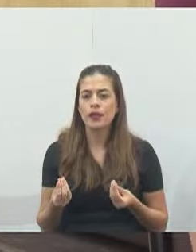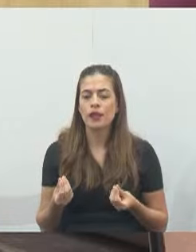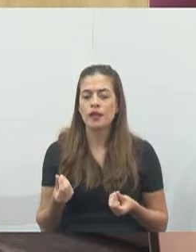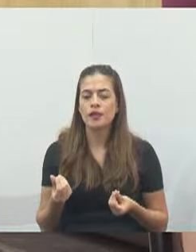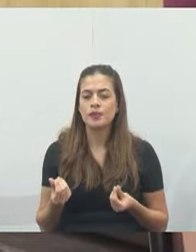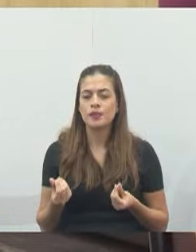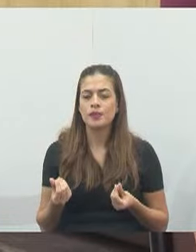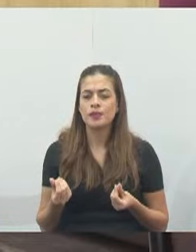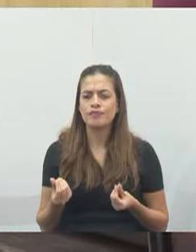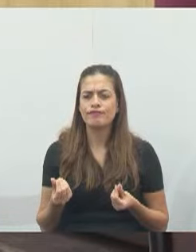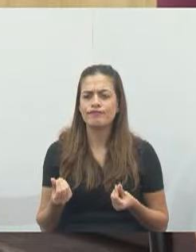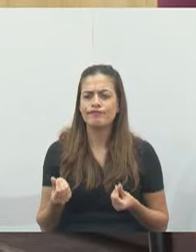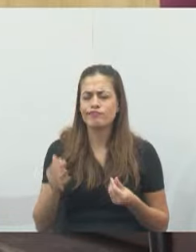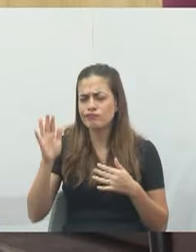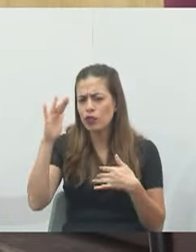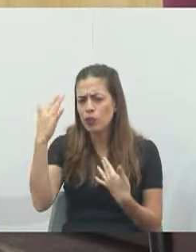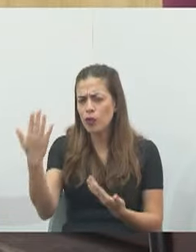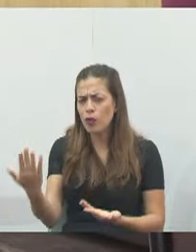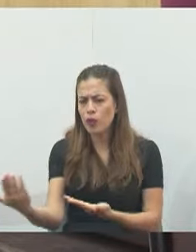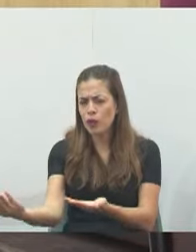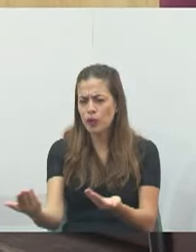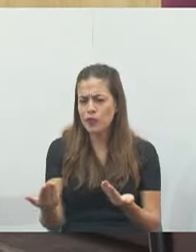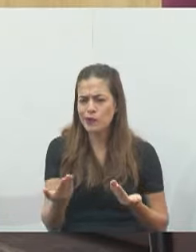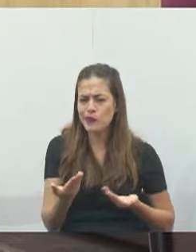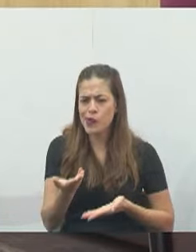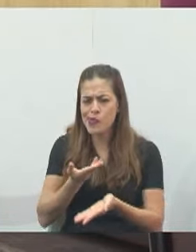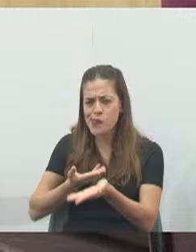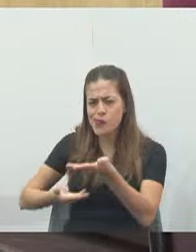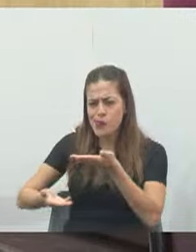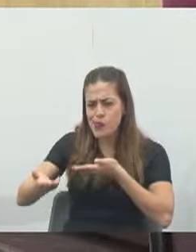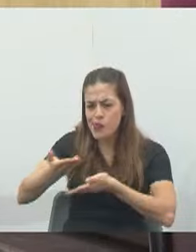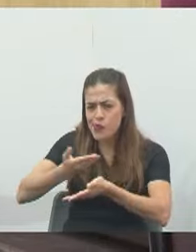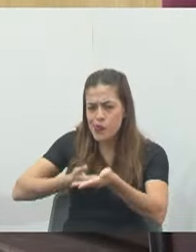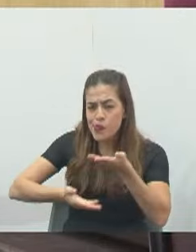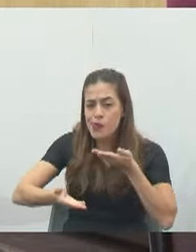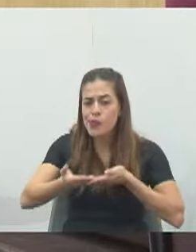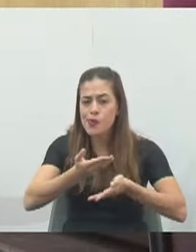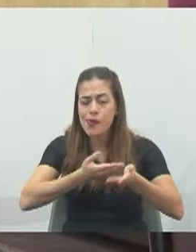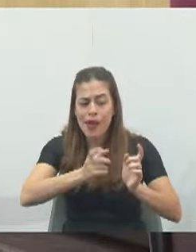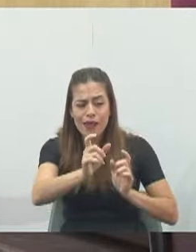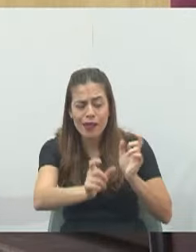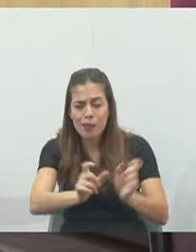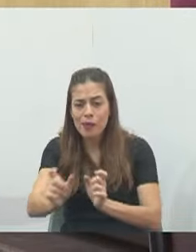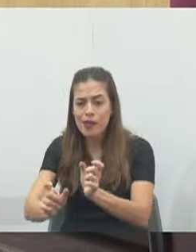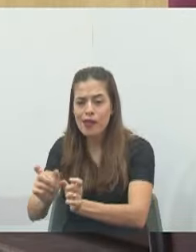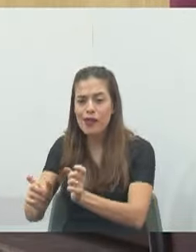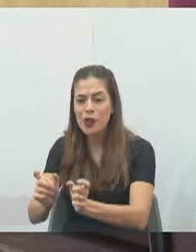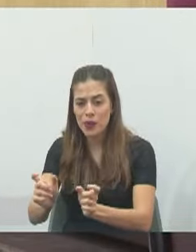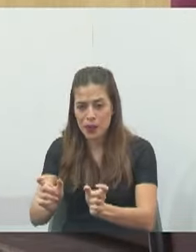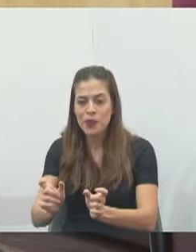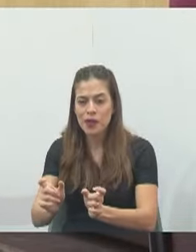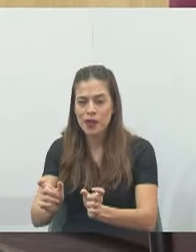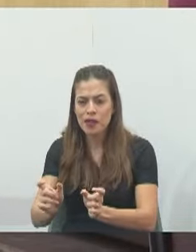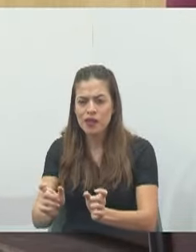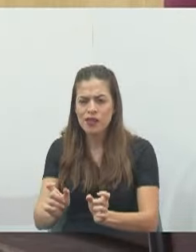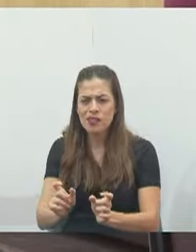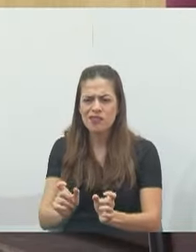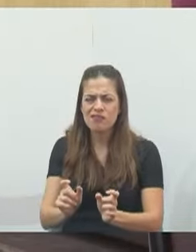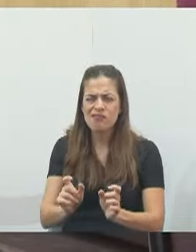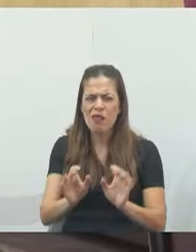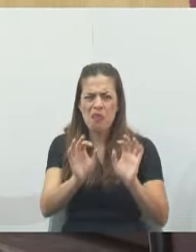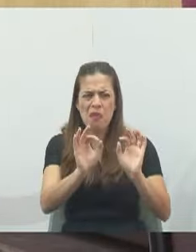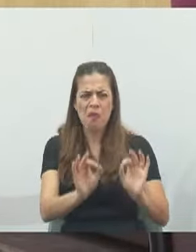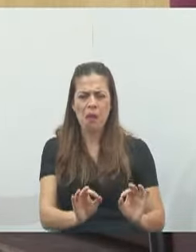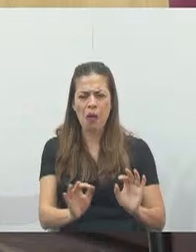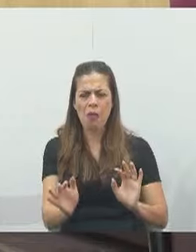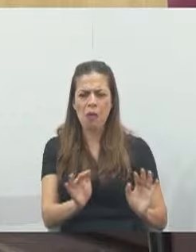de cavalheirismo, assim, uma forma de tratar as pessoas com não é com formalismo,